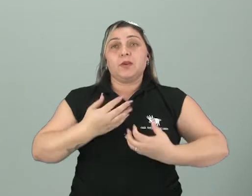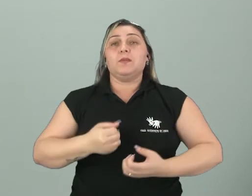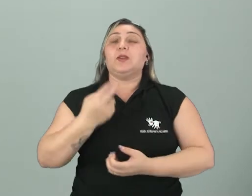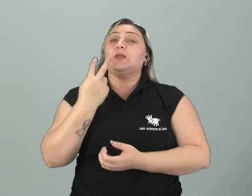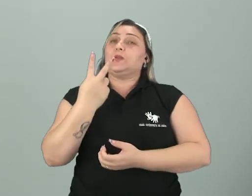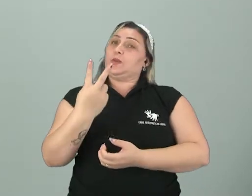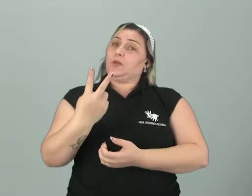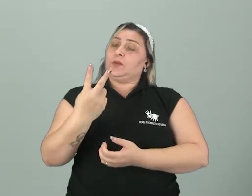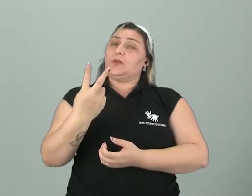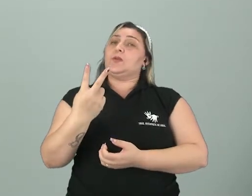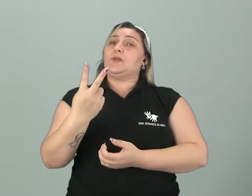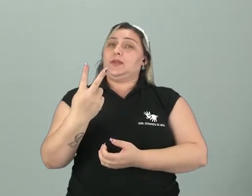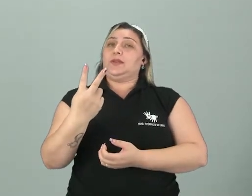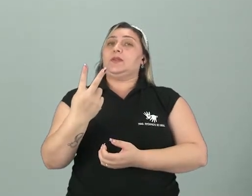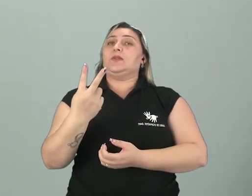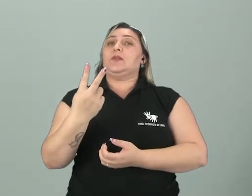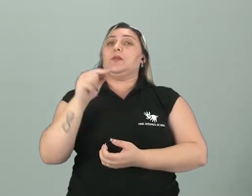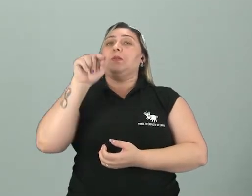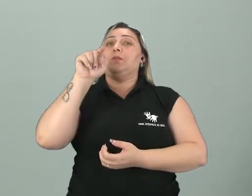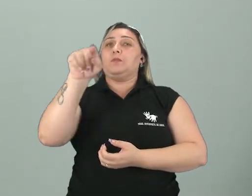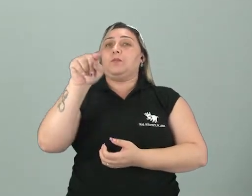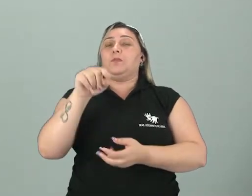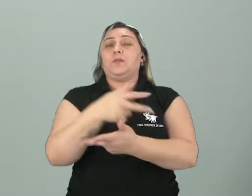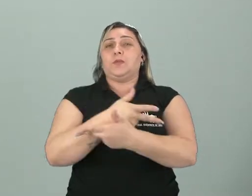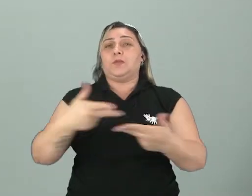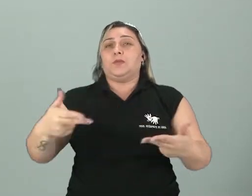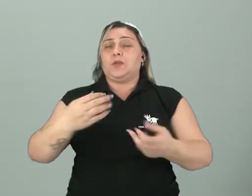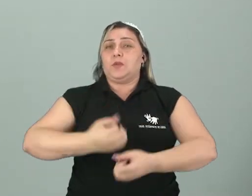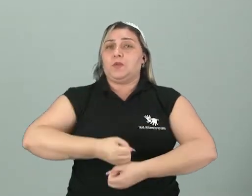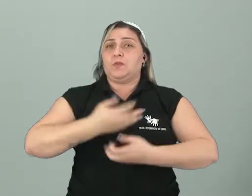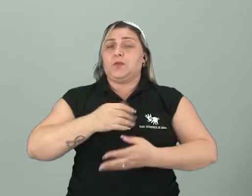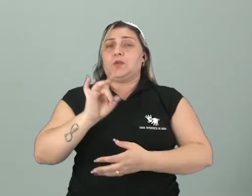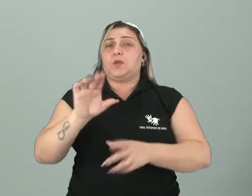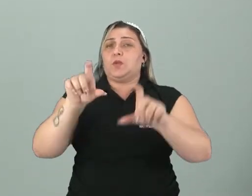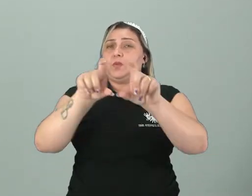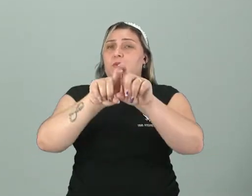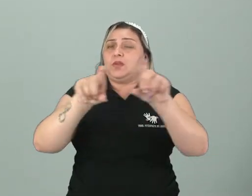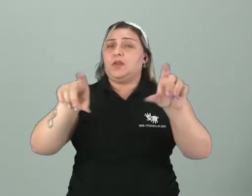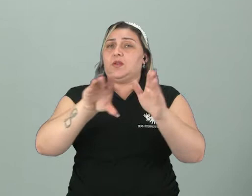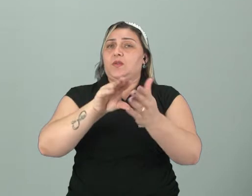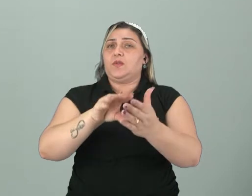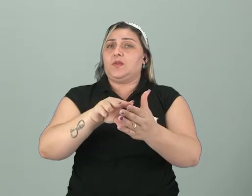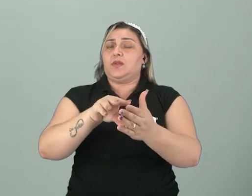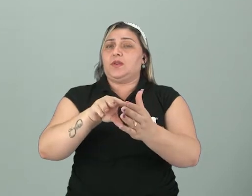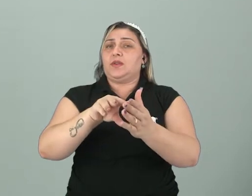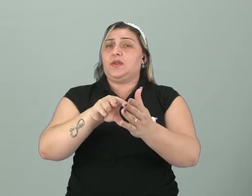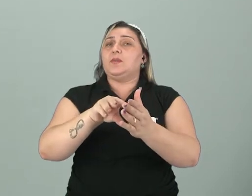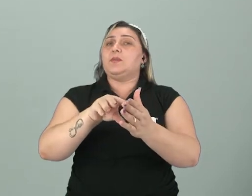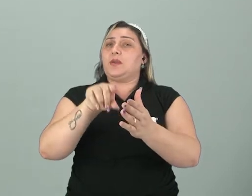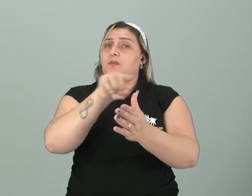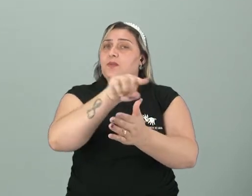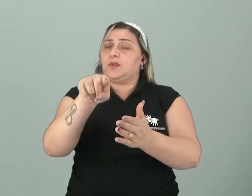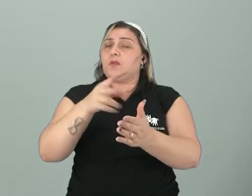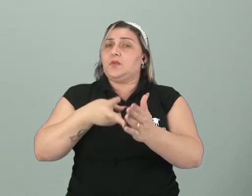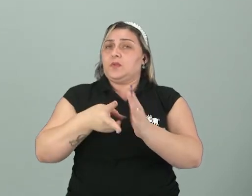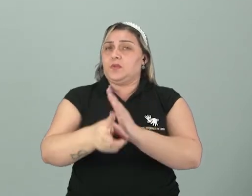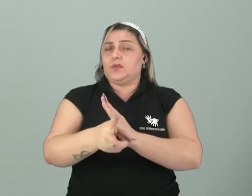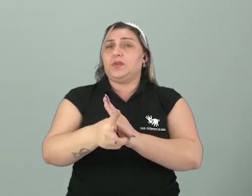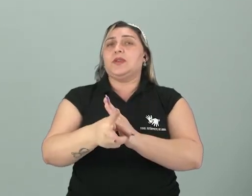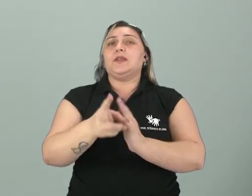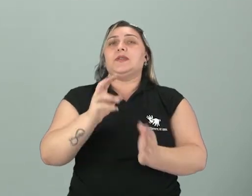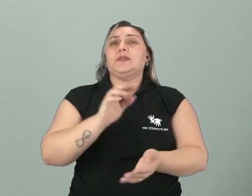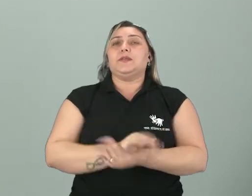dois sinais de pontuação. O poema, esse poema é apenas um trecho que foi retirado para vocês, mas ele tem uma continuidade,